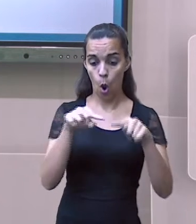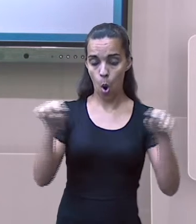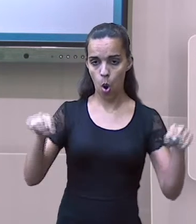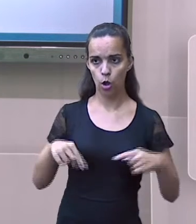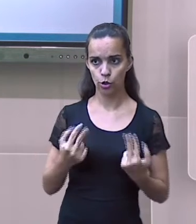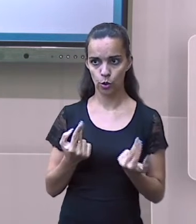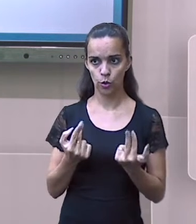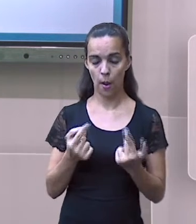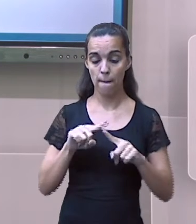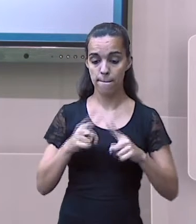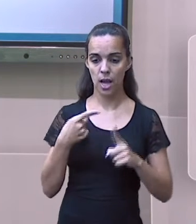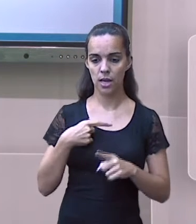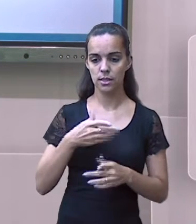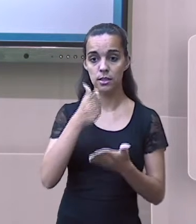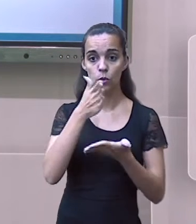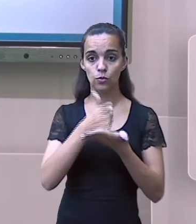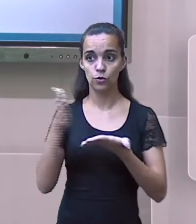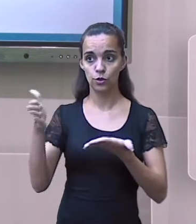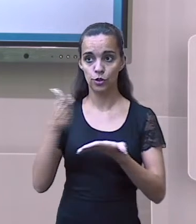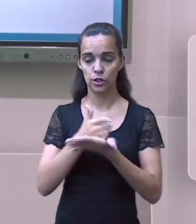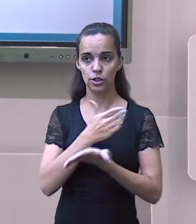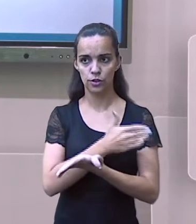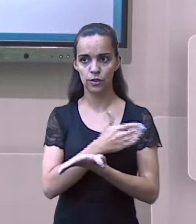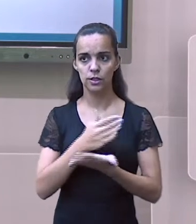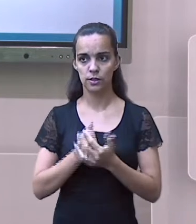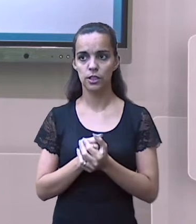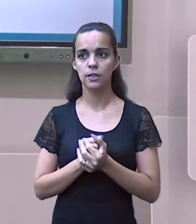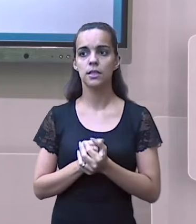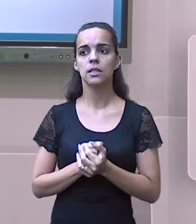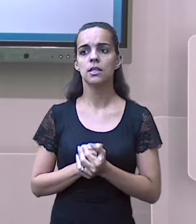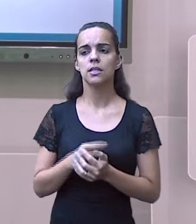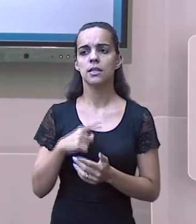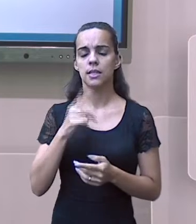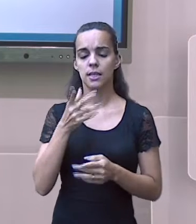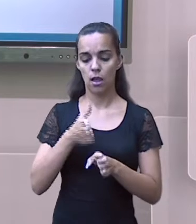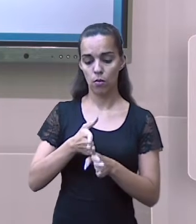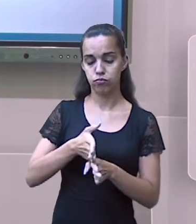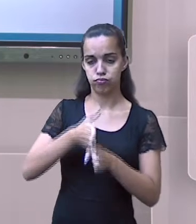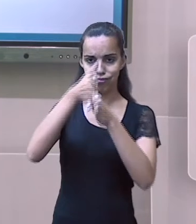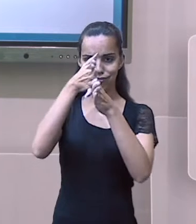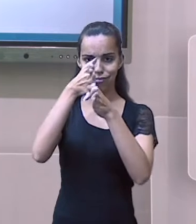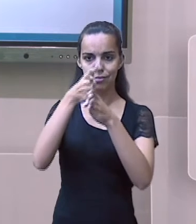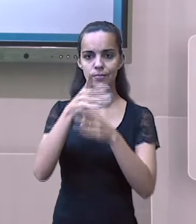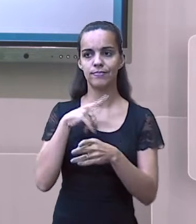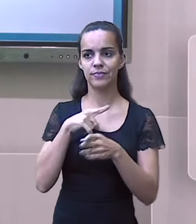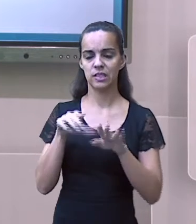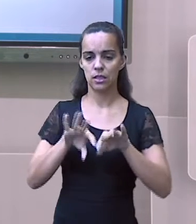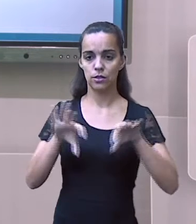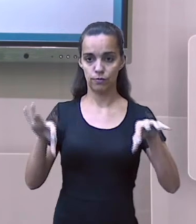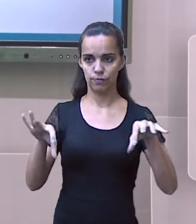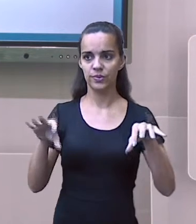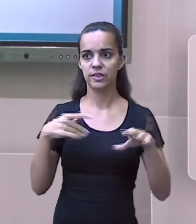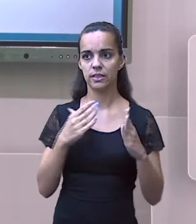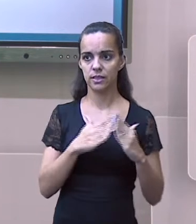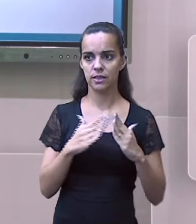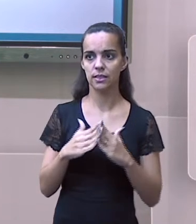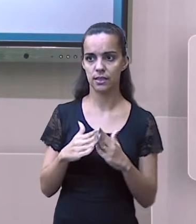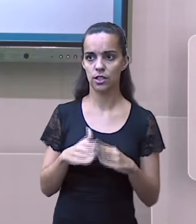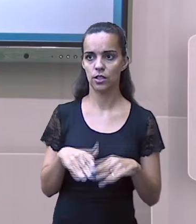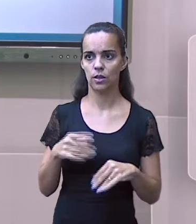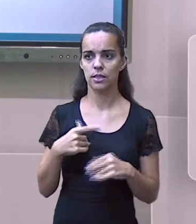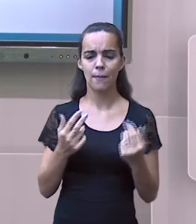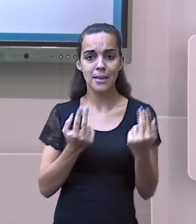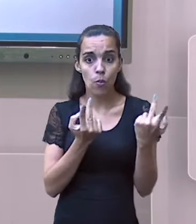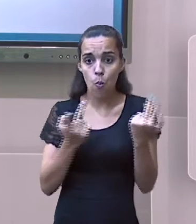lote, divididas, né, por uma parede, e aí elas são idênticas, elas são